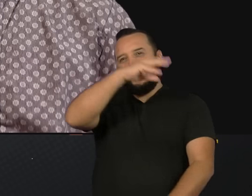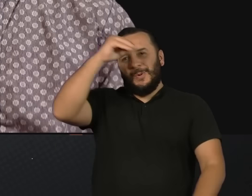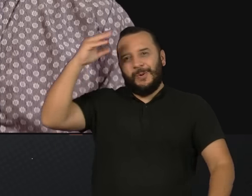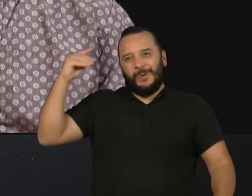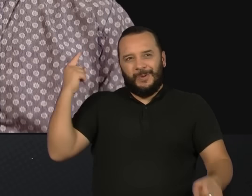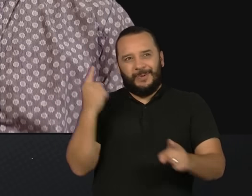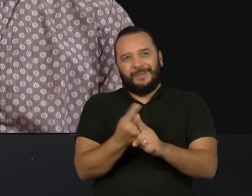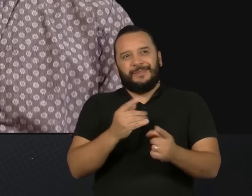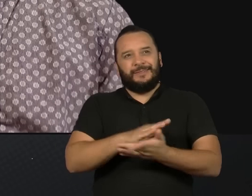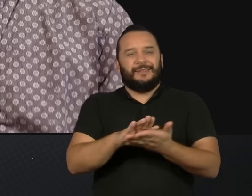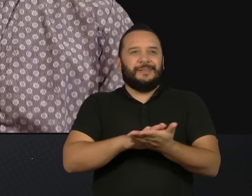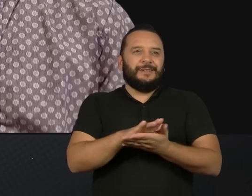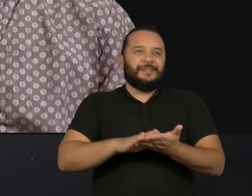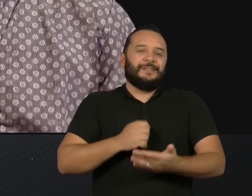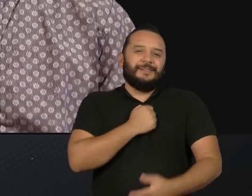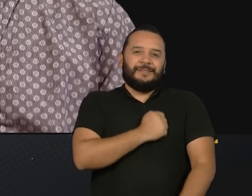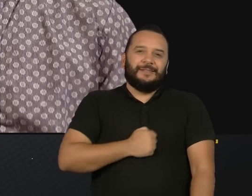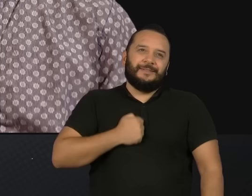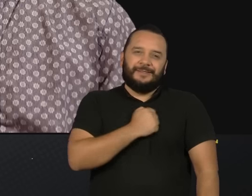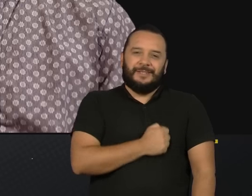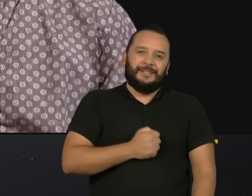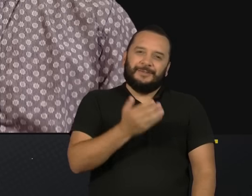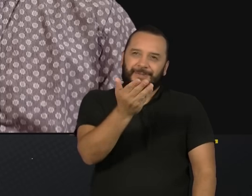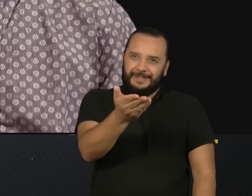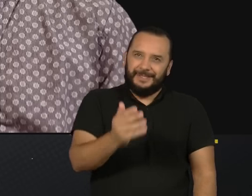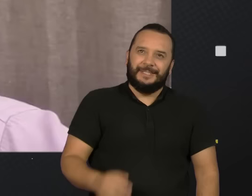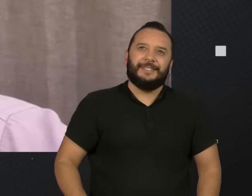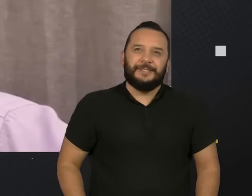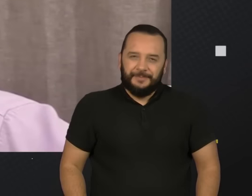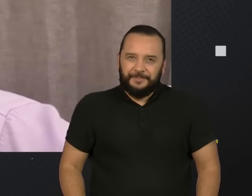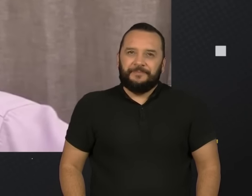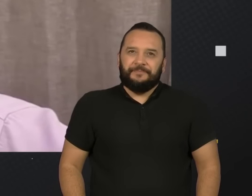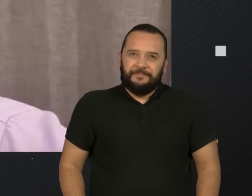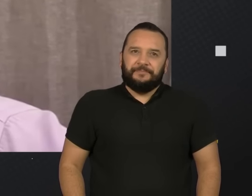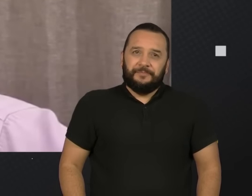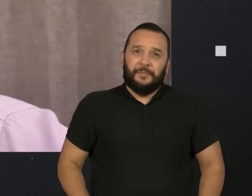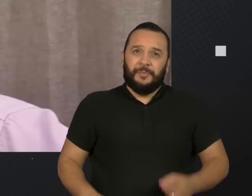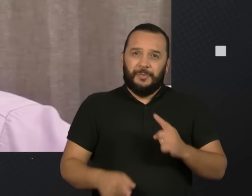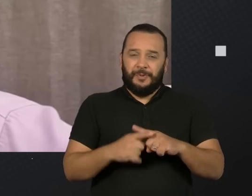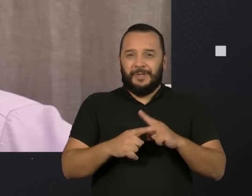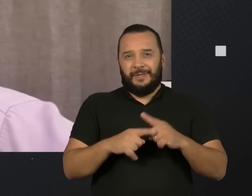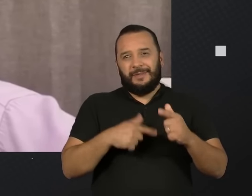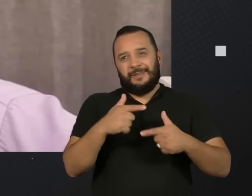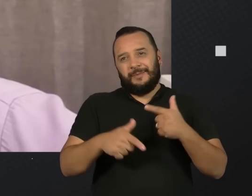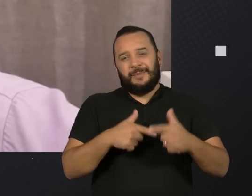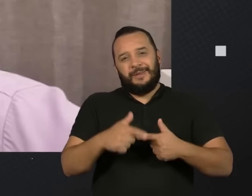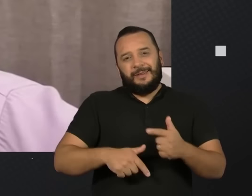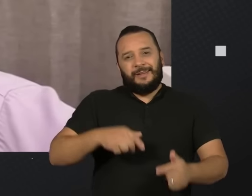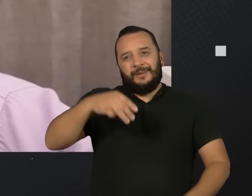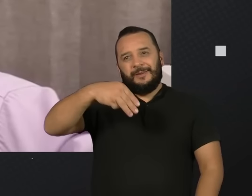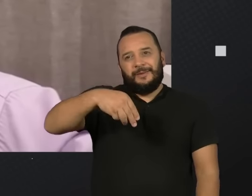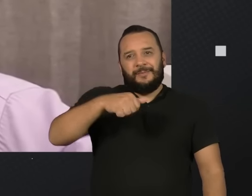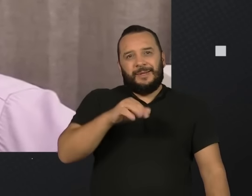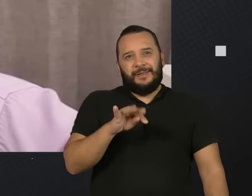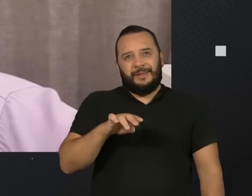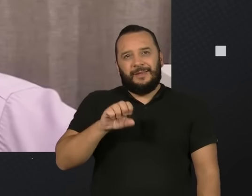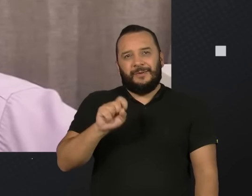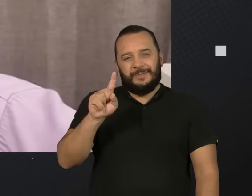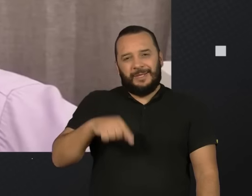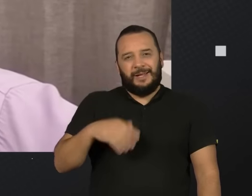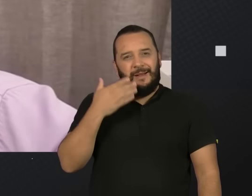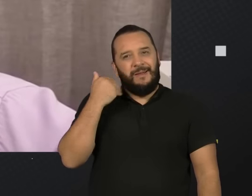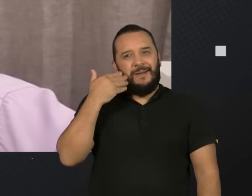Mas muita saudade, viu, Matheus? Até porque trabalhar com o Matheus é sempre um aprendizado.